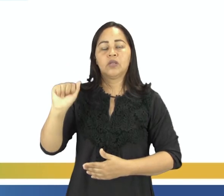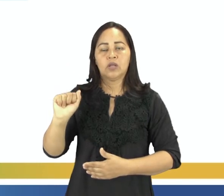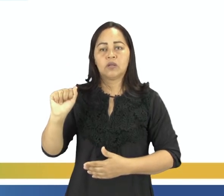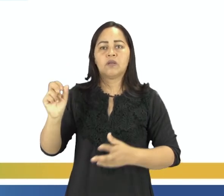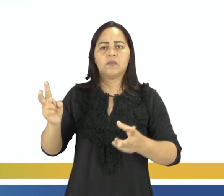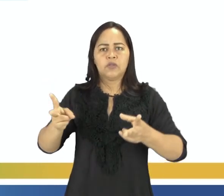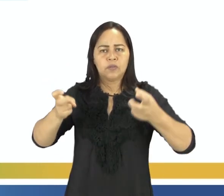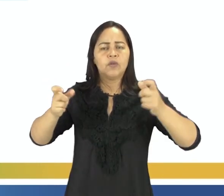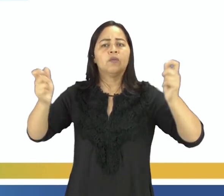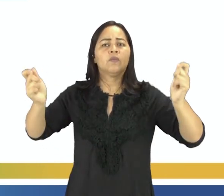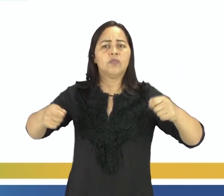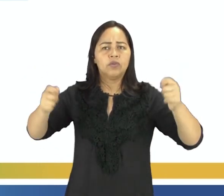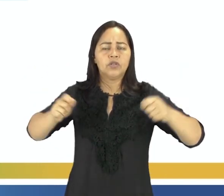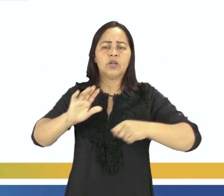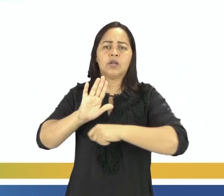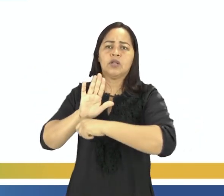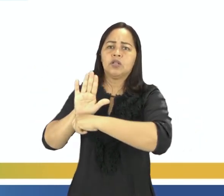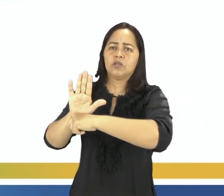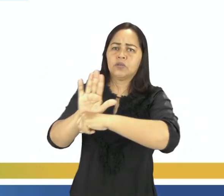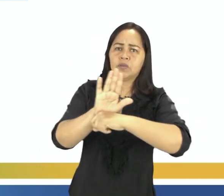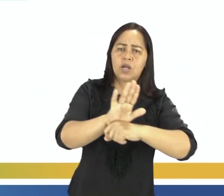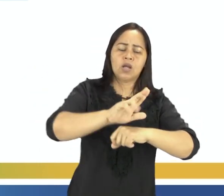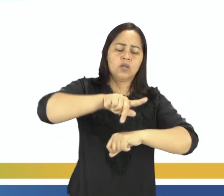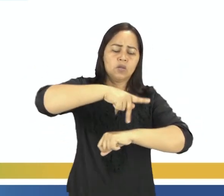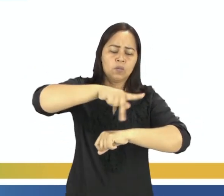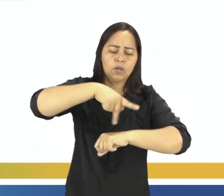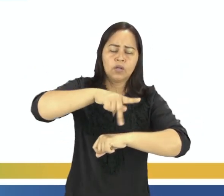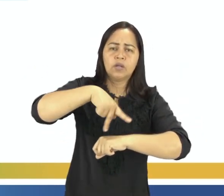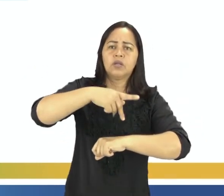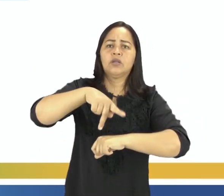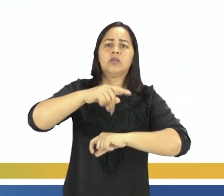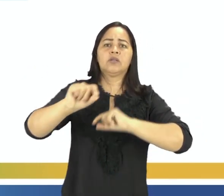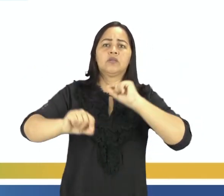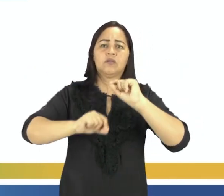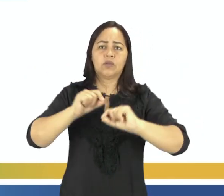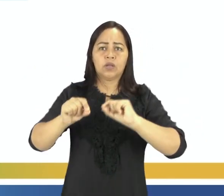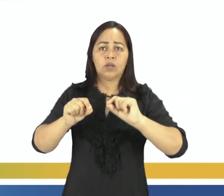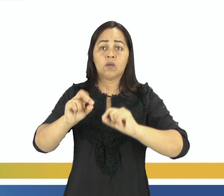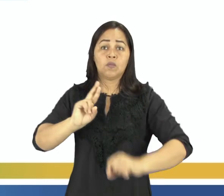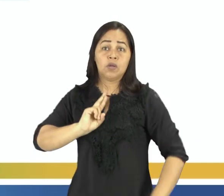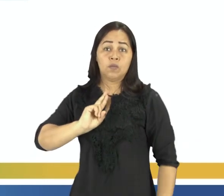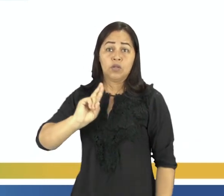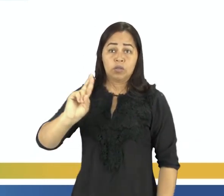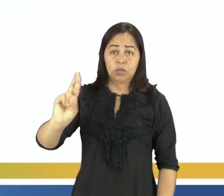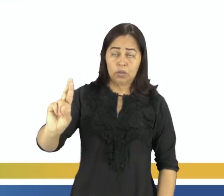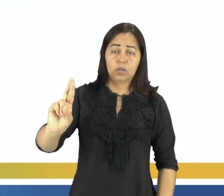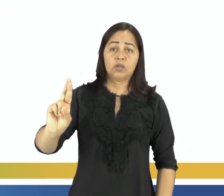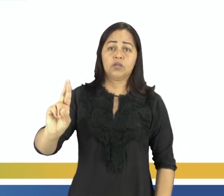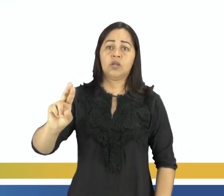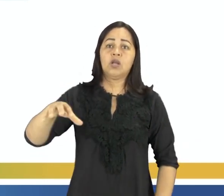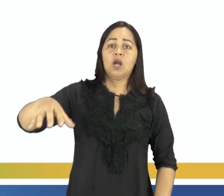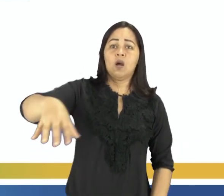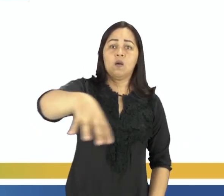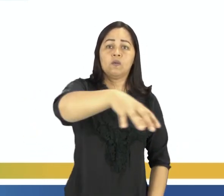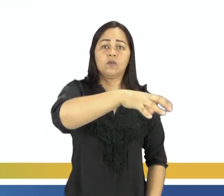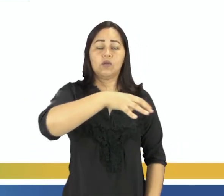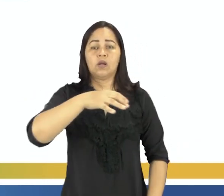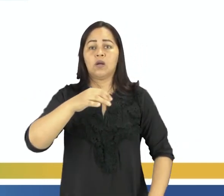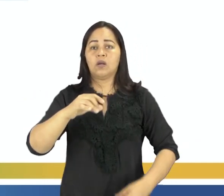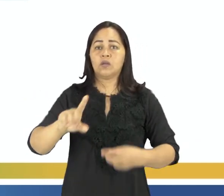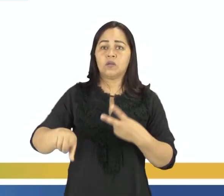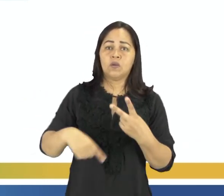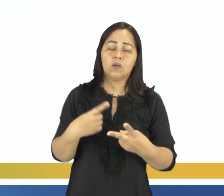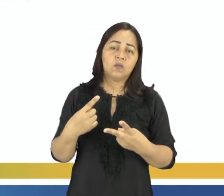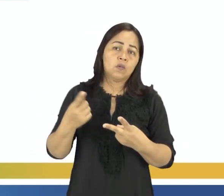percebeu que poderia colaborar ao seu país, à sua pátria como diplomata, e foi representante em alguns lugares, como Sri Lanka,